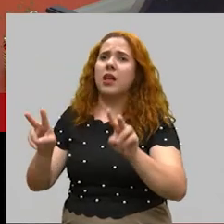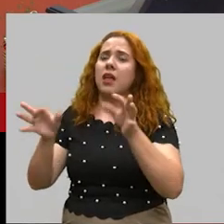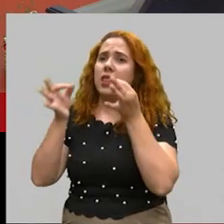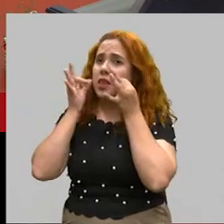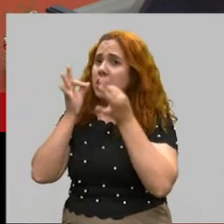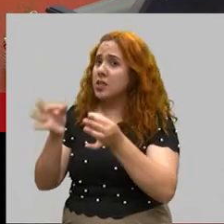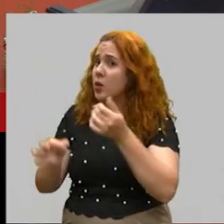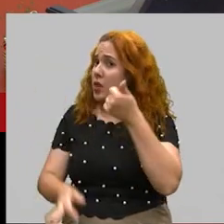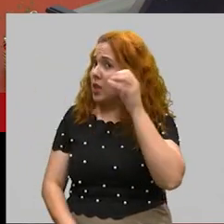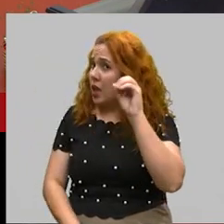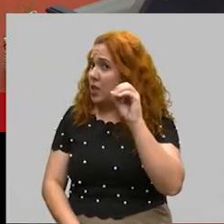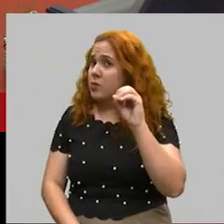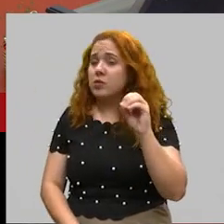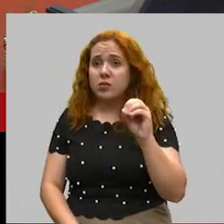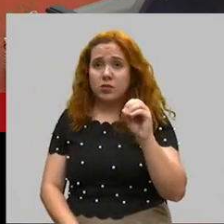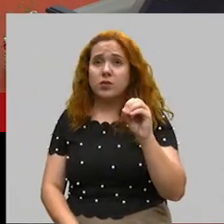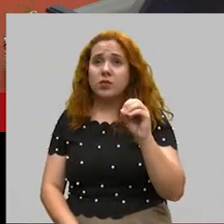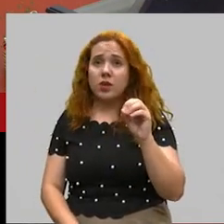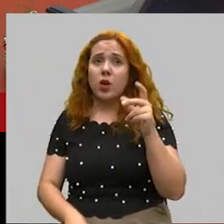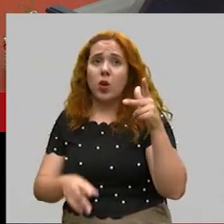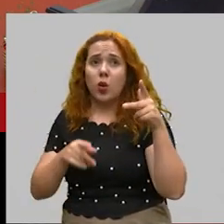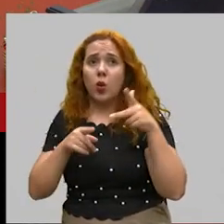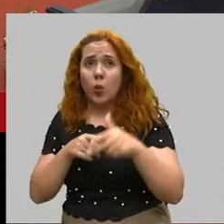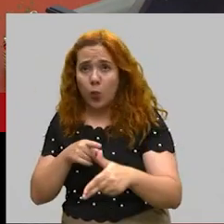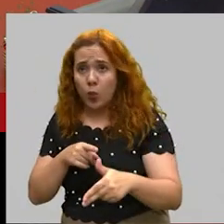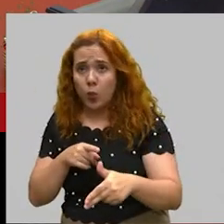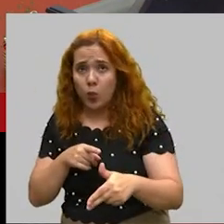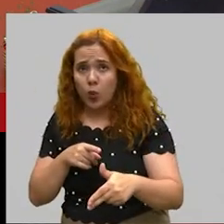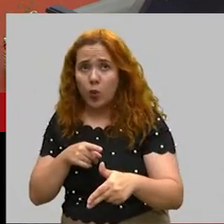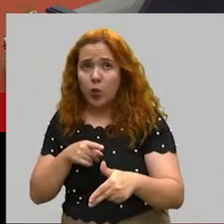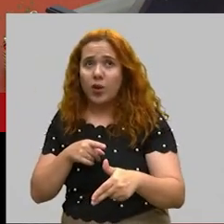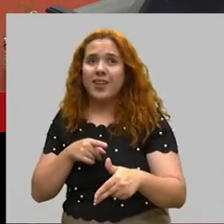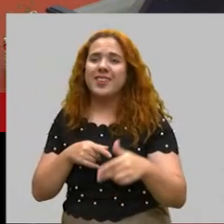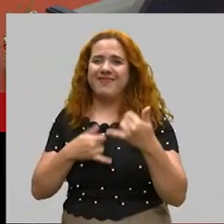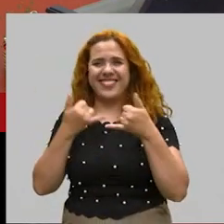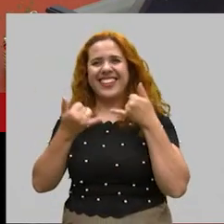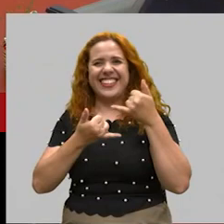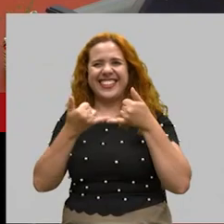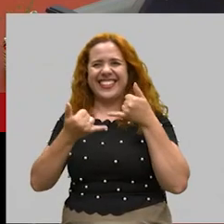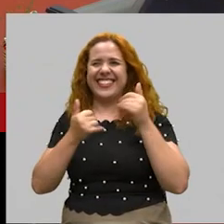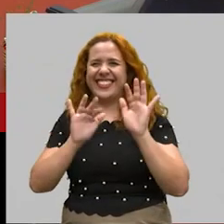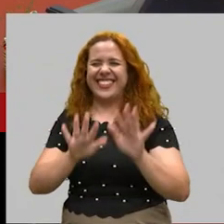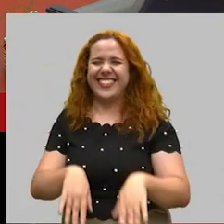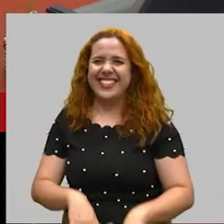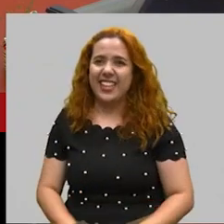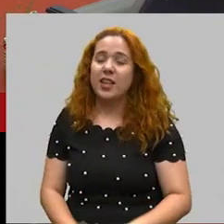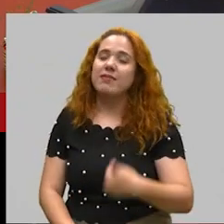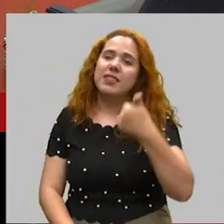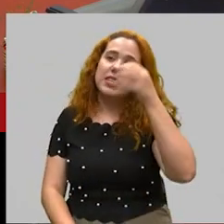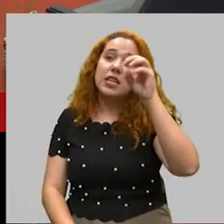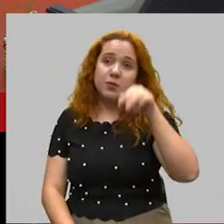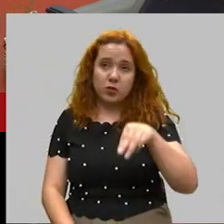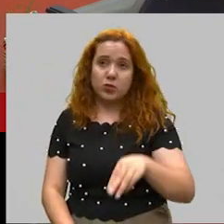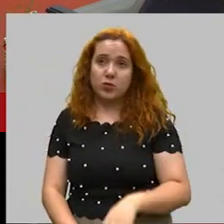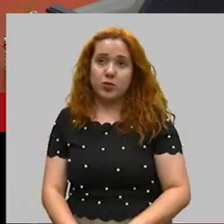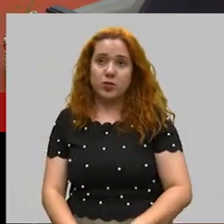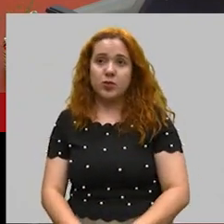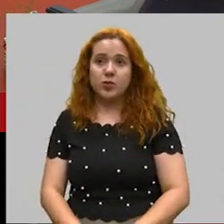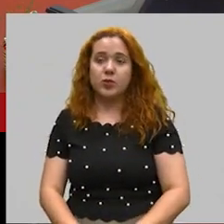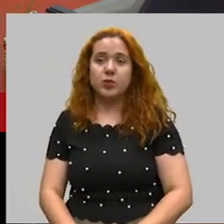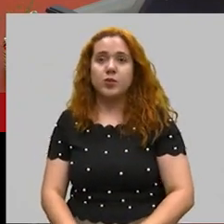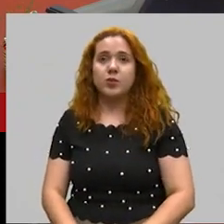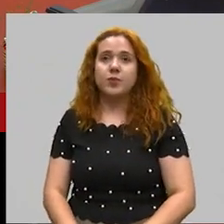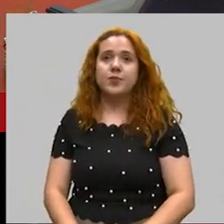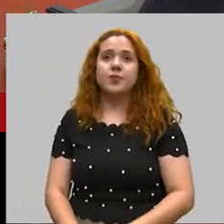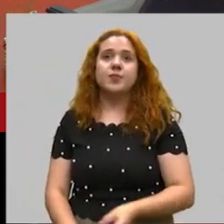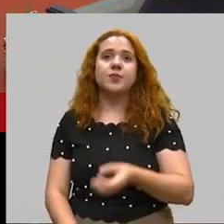hein automaticamente o microfone é cortado não é brincadeira 10 minutos